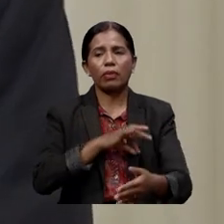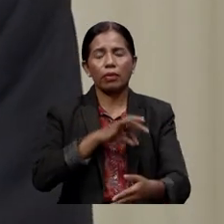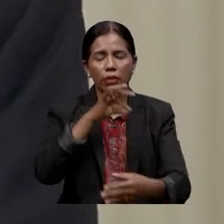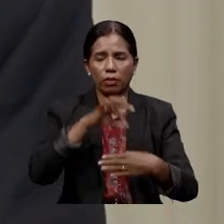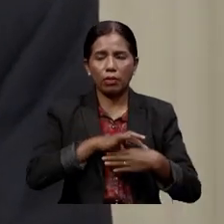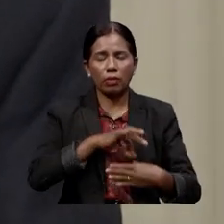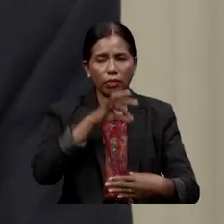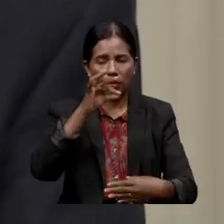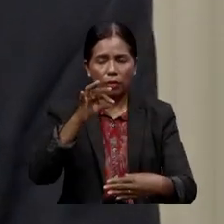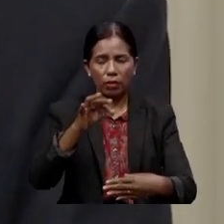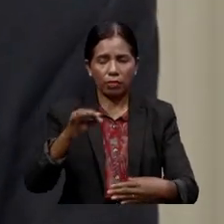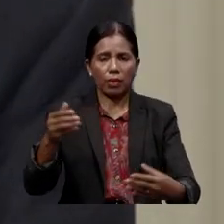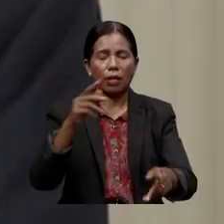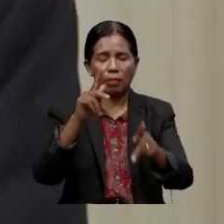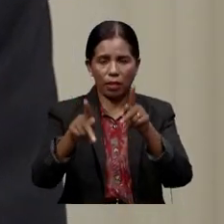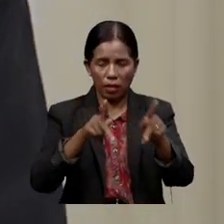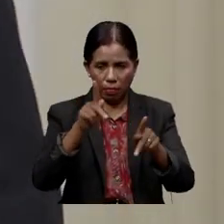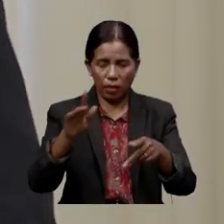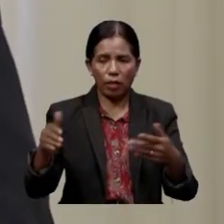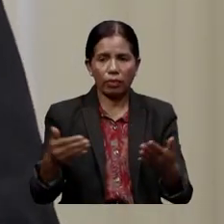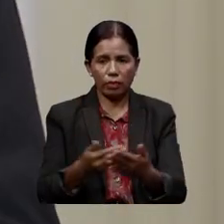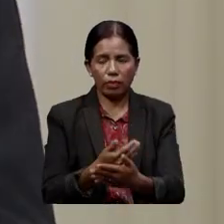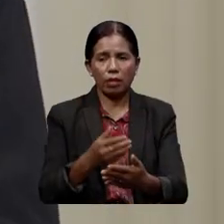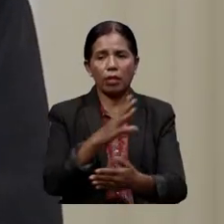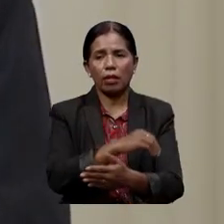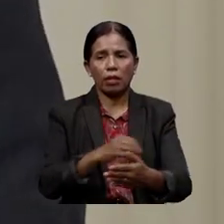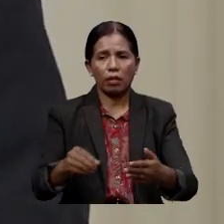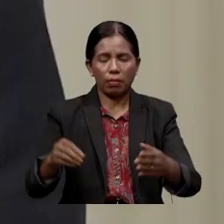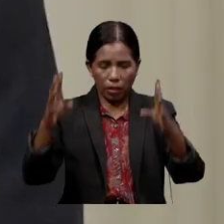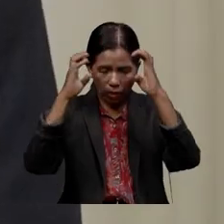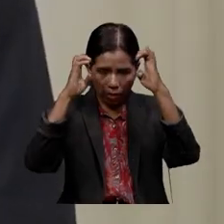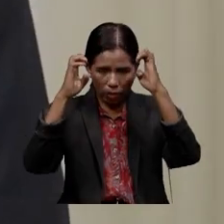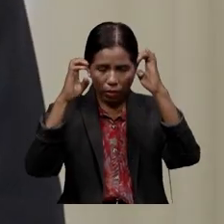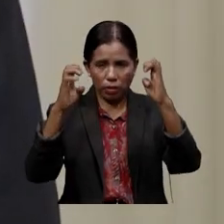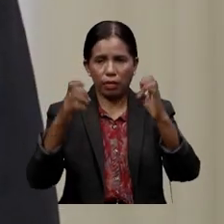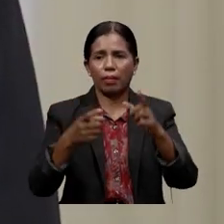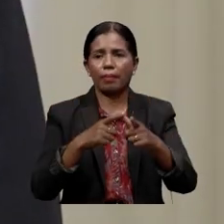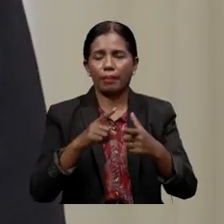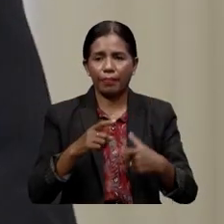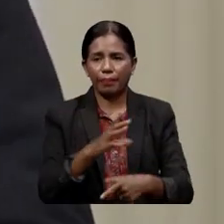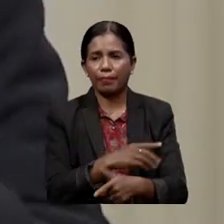novo polo de excelência da educação, em educação,